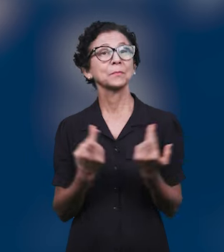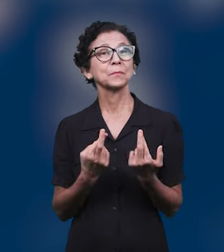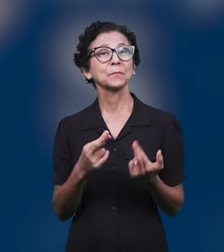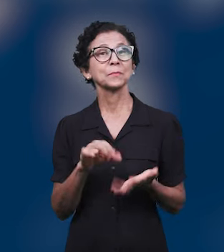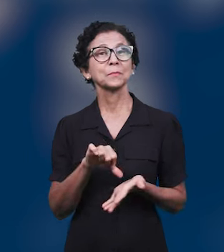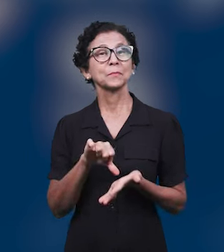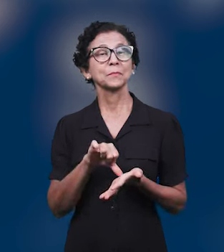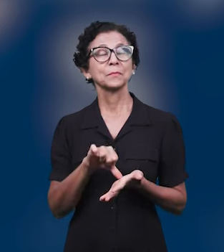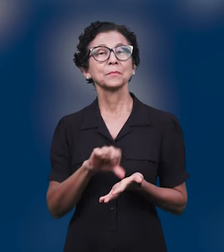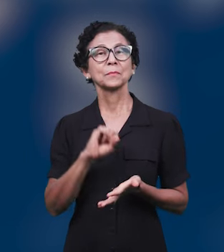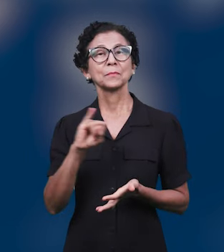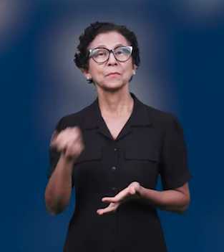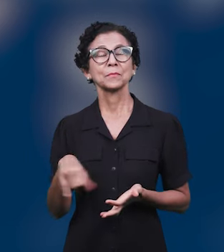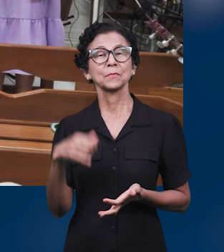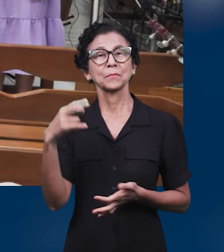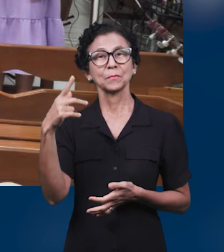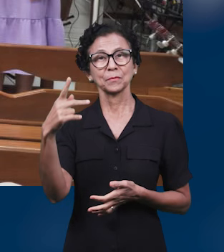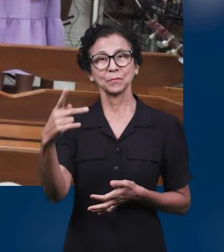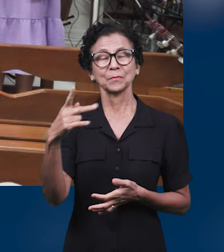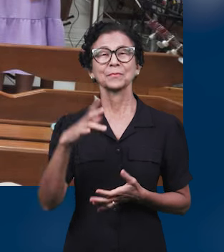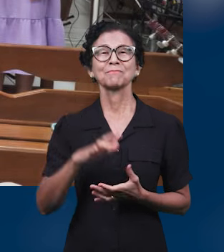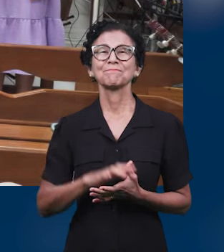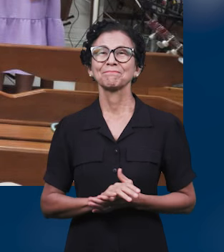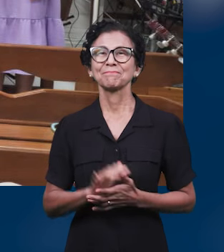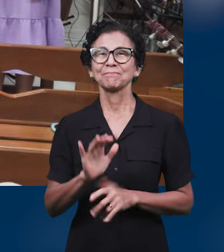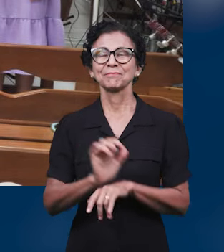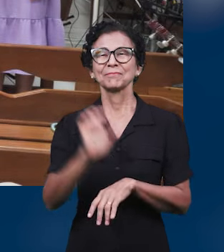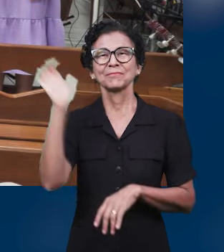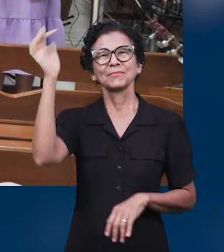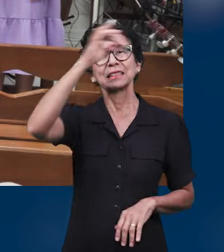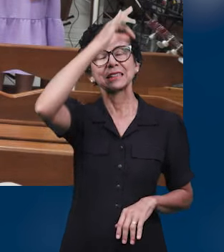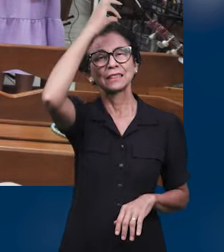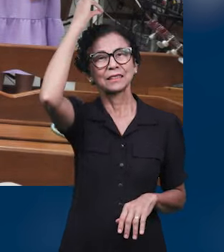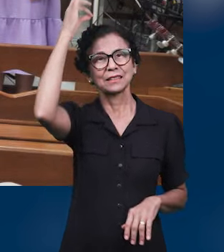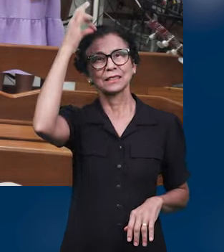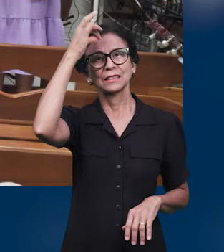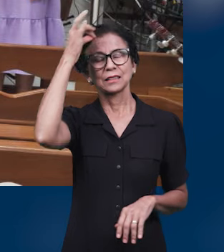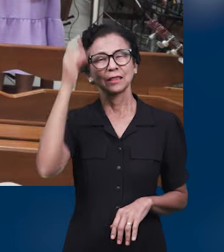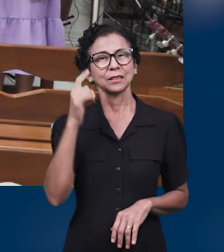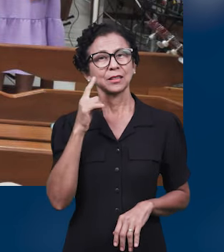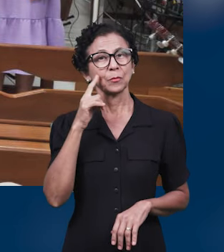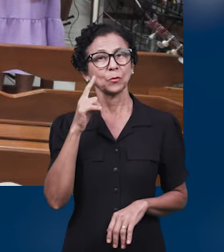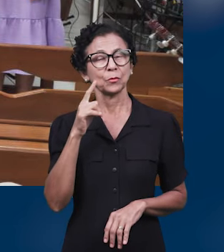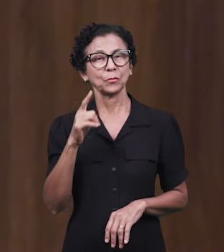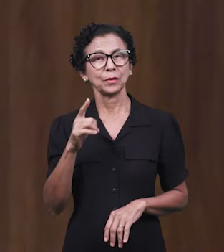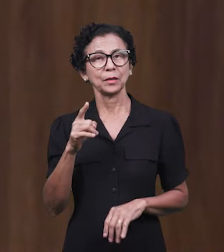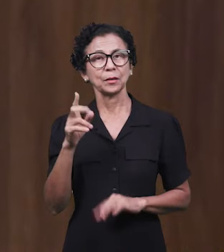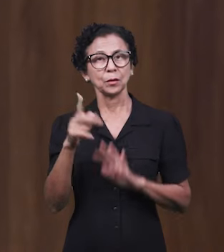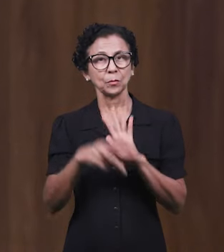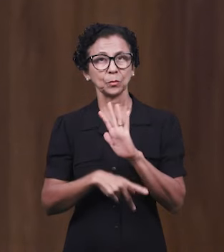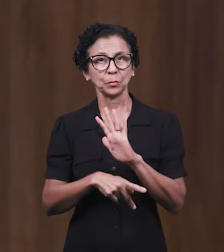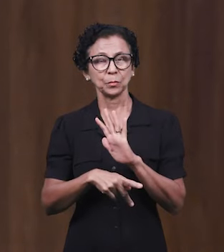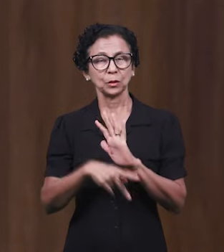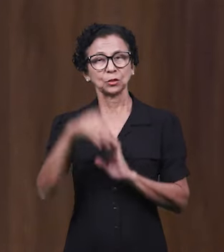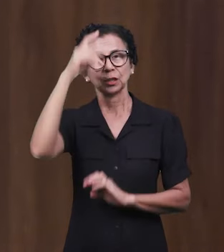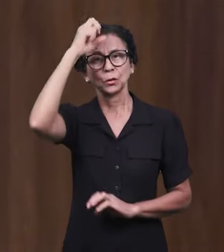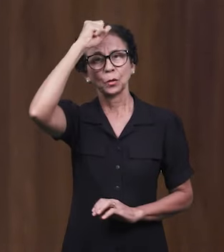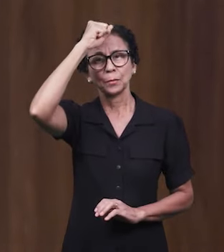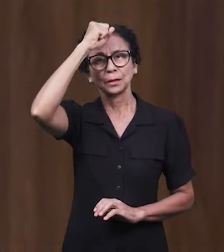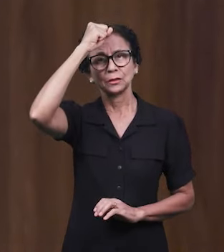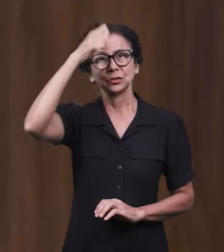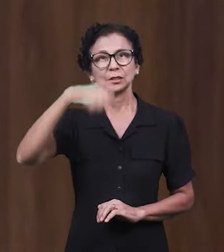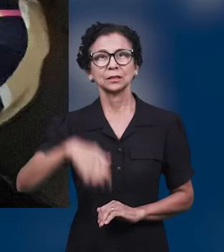queridos irmãos aí de Vitória e Cariacica. Reunião de jovens da região Sete Lagoas, em Minas Gerais. E no último sábado foi